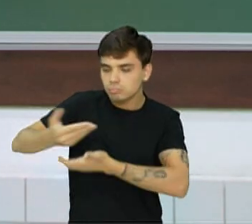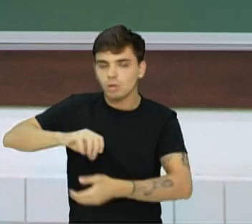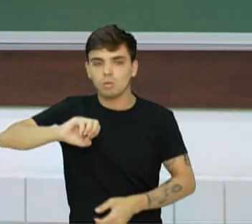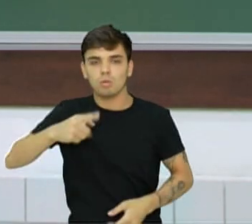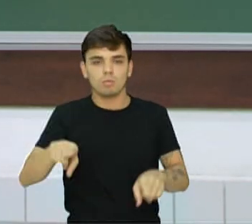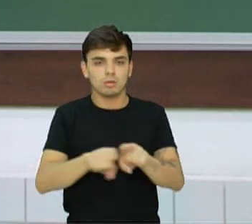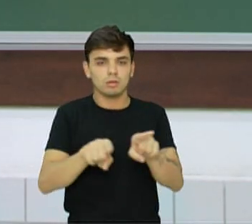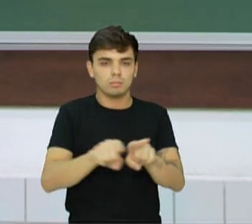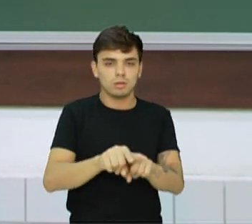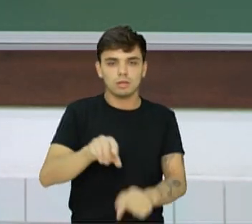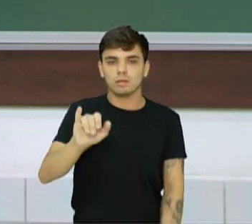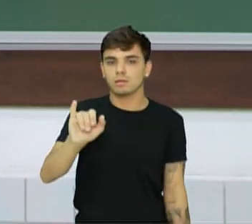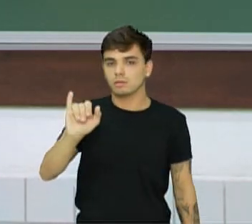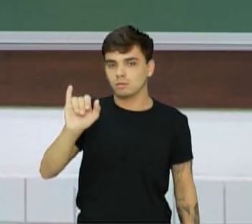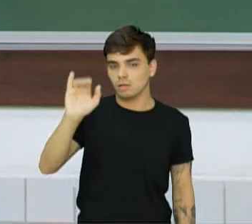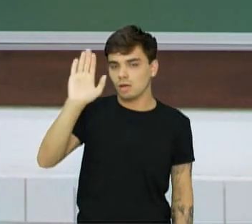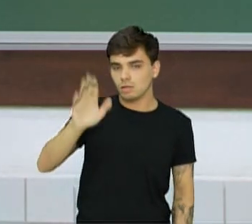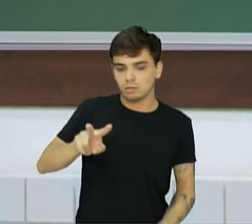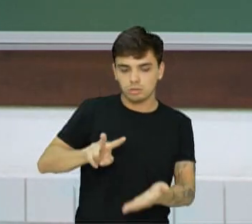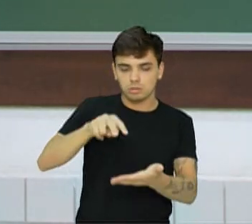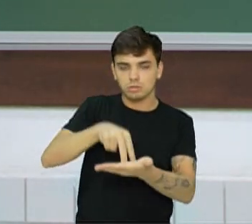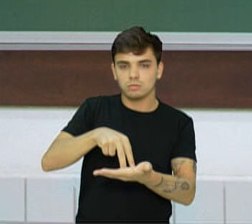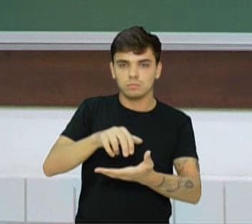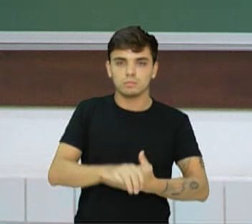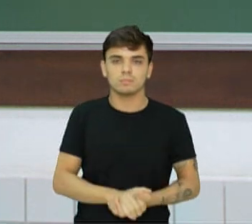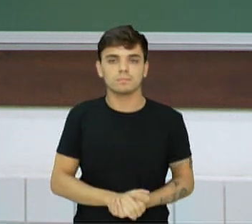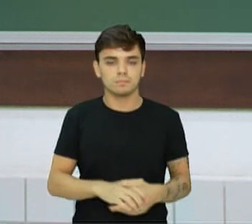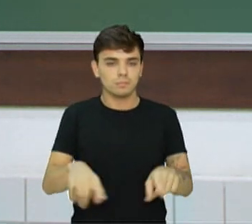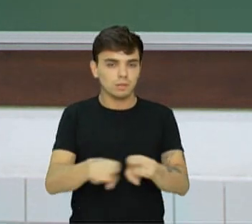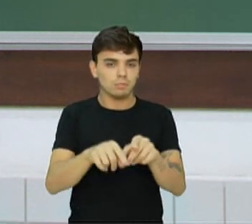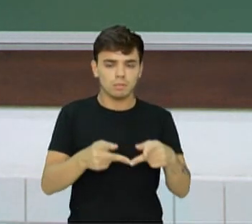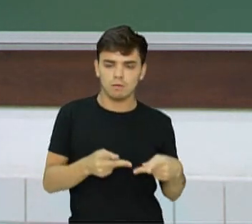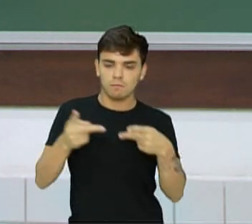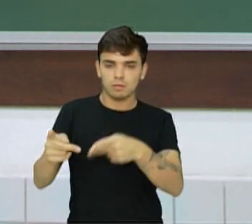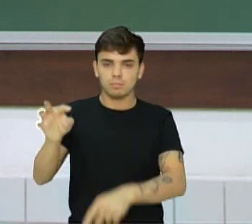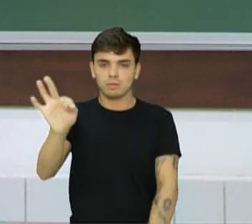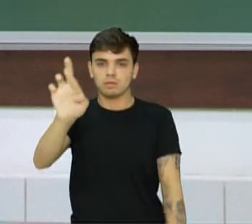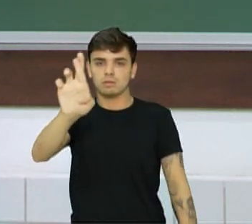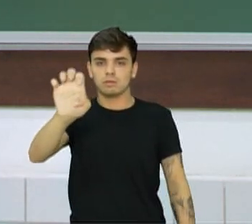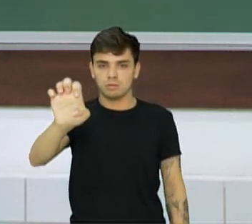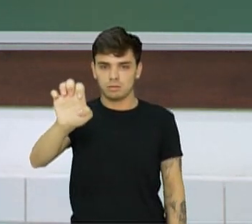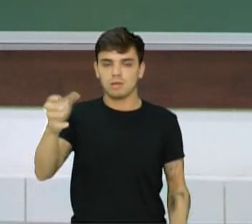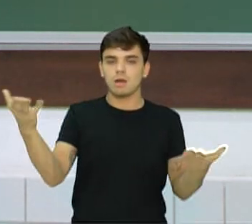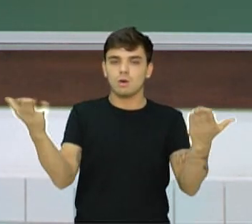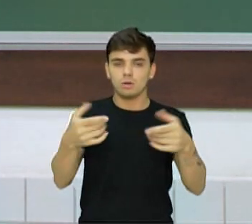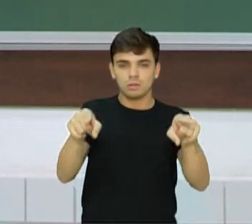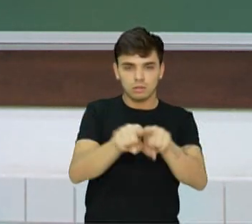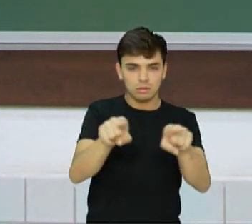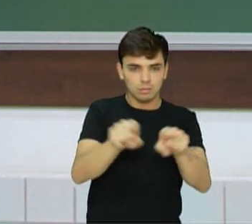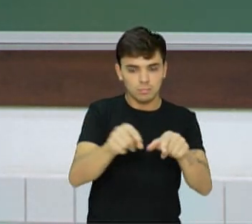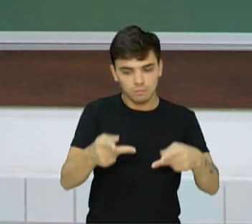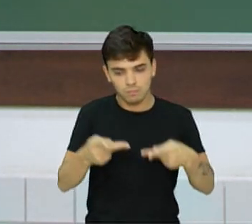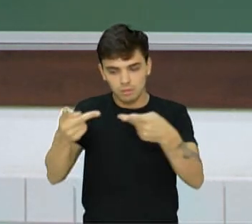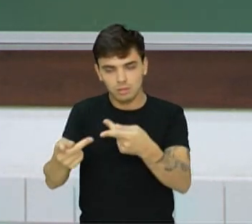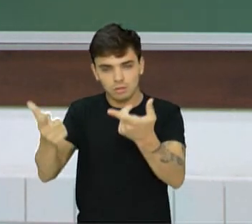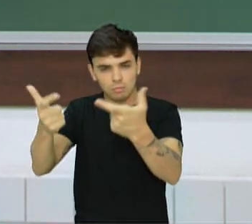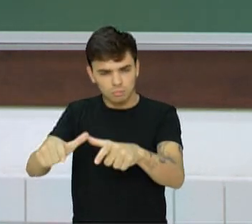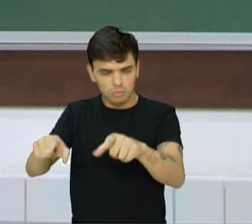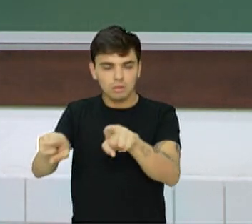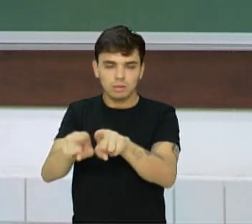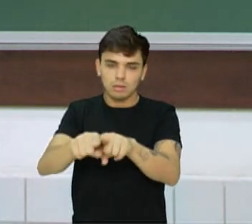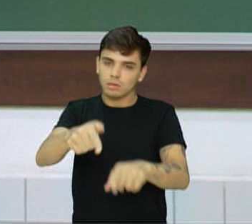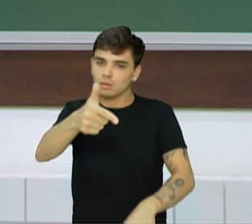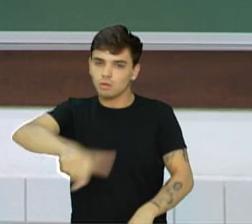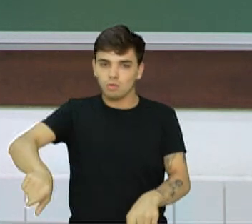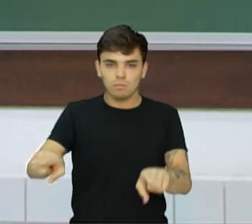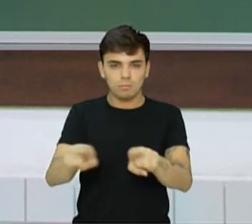também chamada cidadania ativa. Visitamos o TRE, hoje a gente vai visitar mais um pedacinho aí